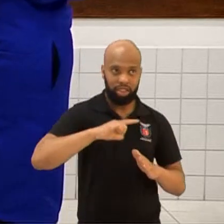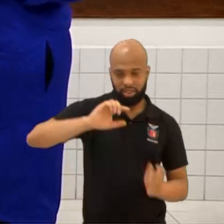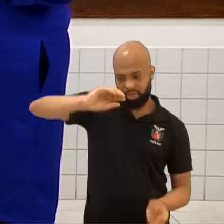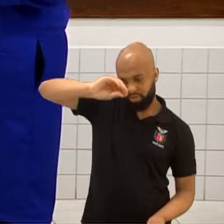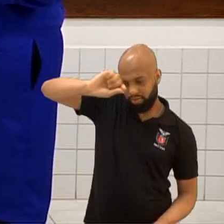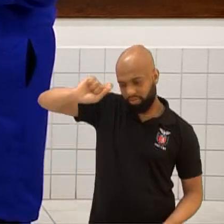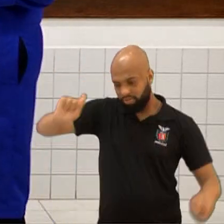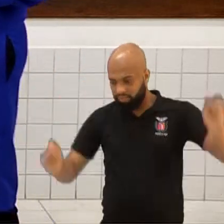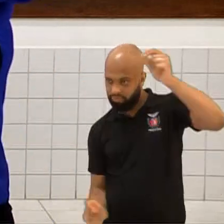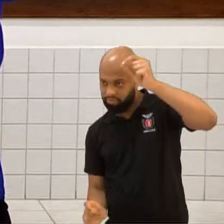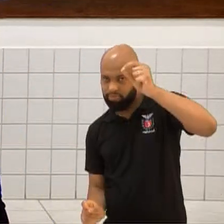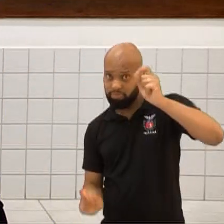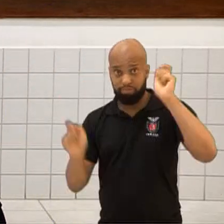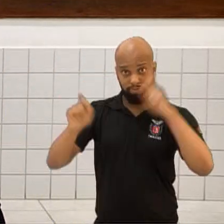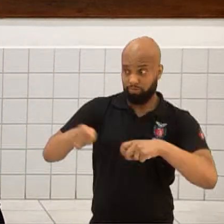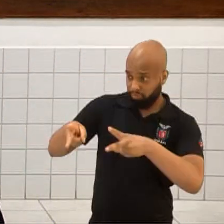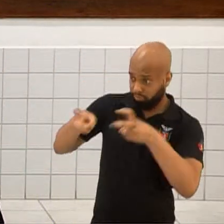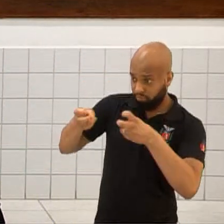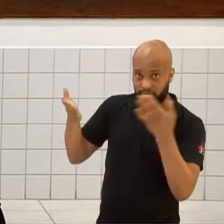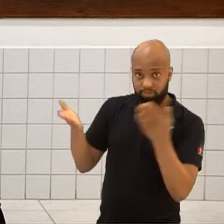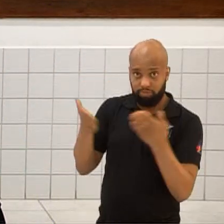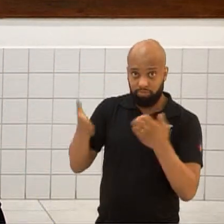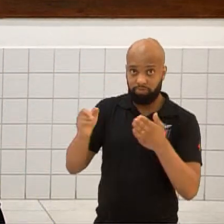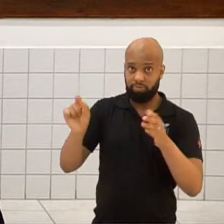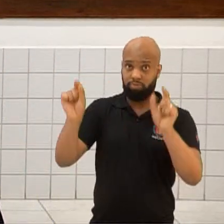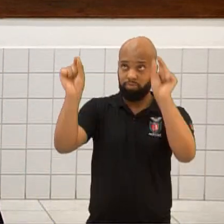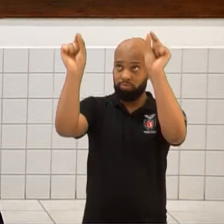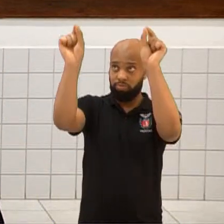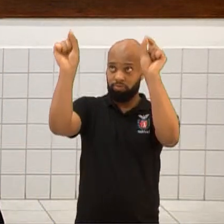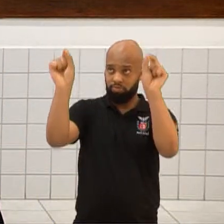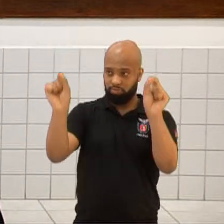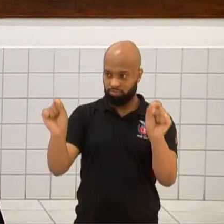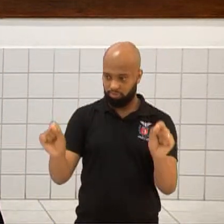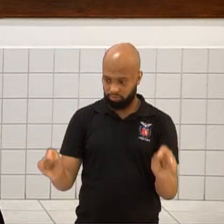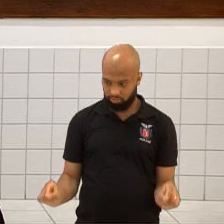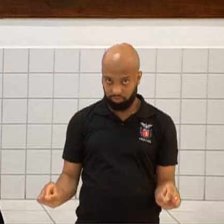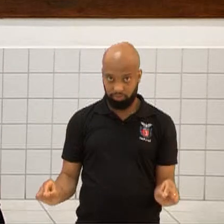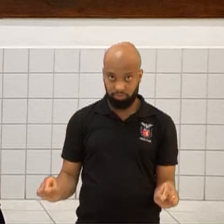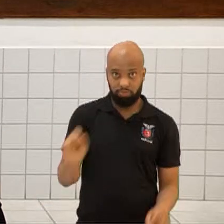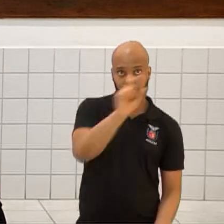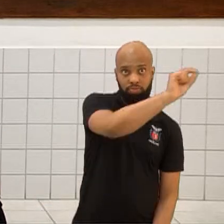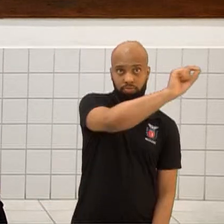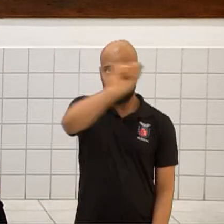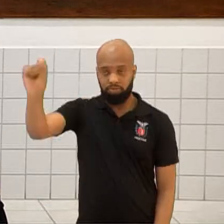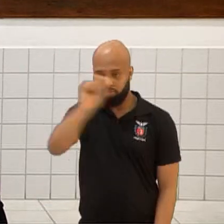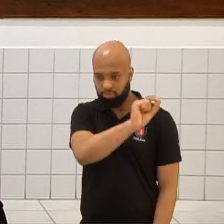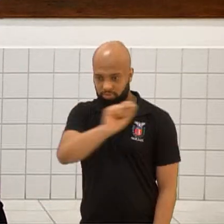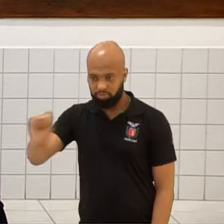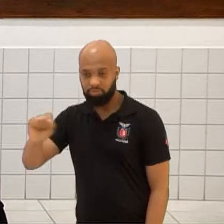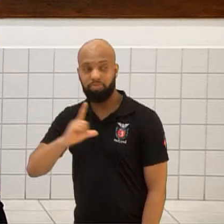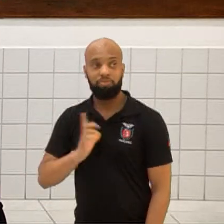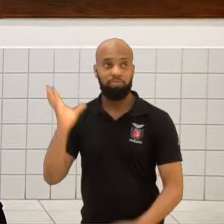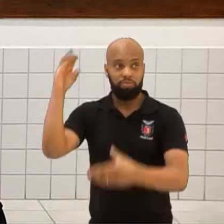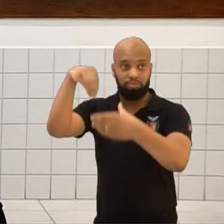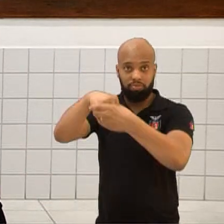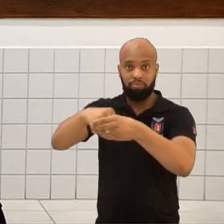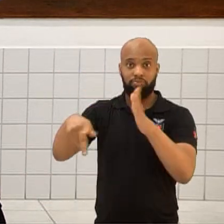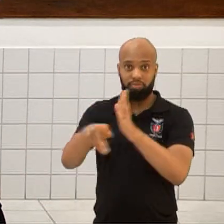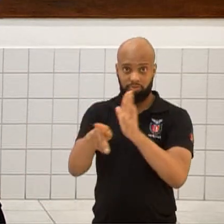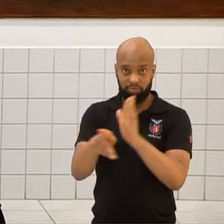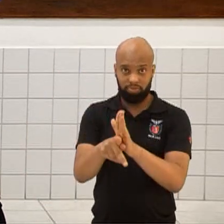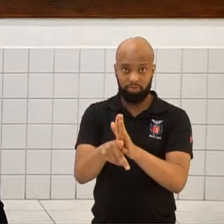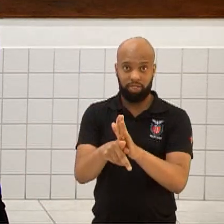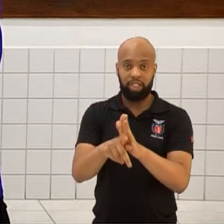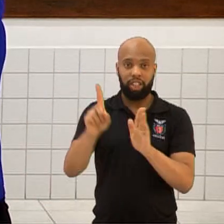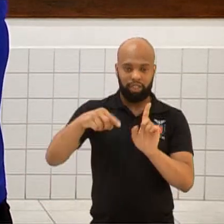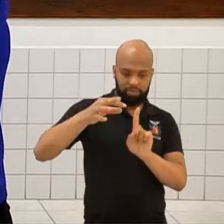de Thales aqui. Então, ó, esse é o segmento DC aqui, que seria a altura da estaca, a gente colocou dentro da sombra da pirâmide, tá?